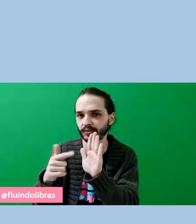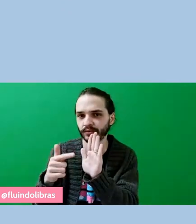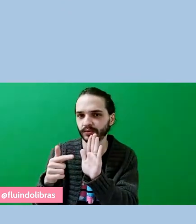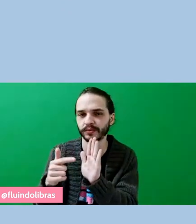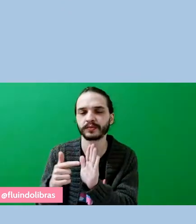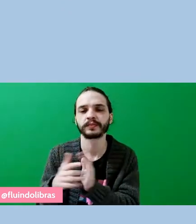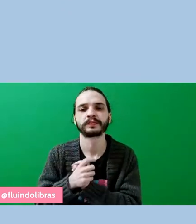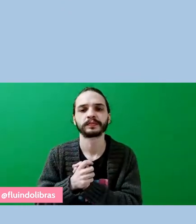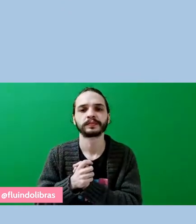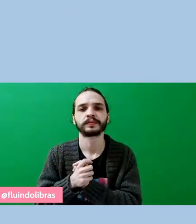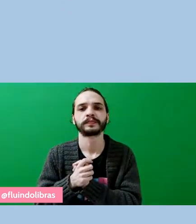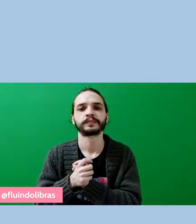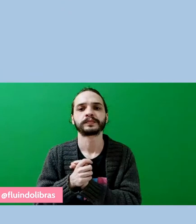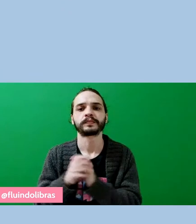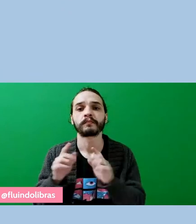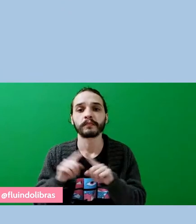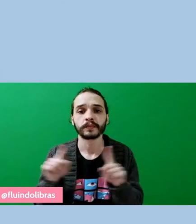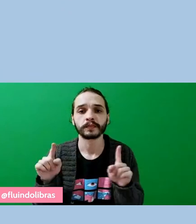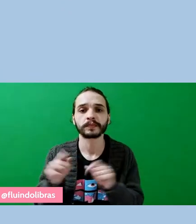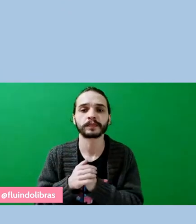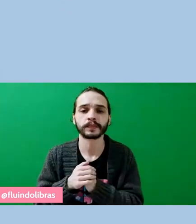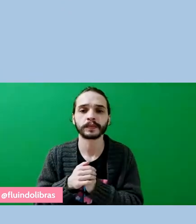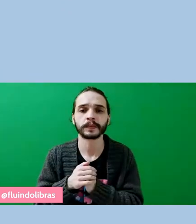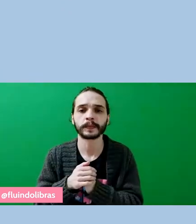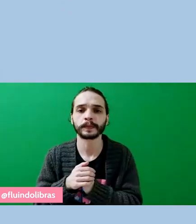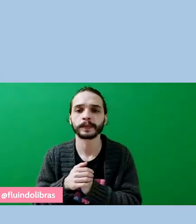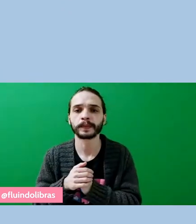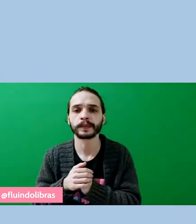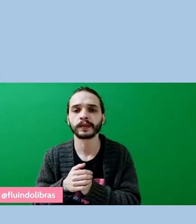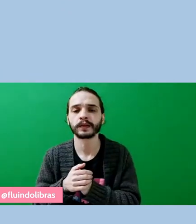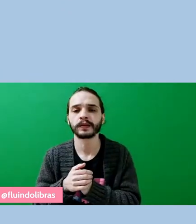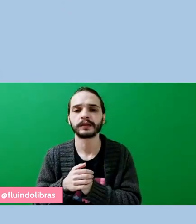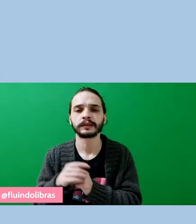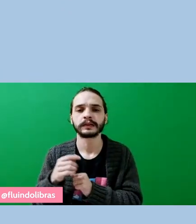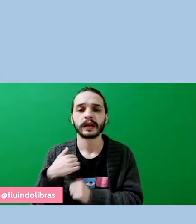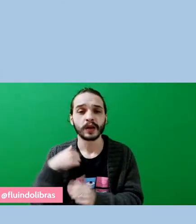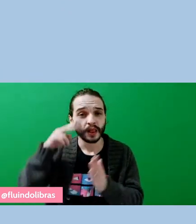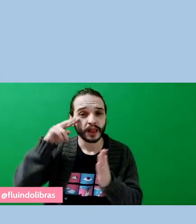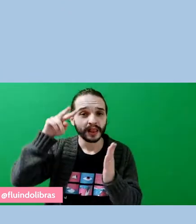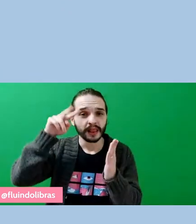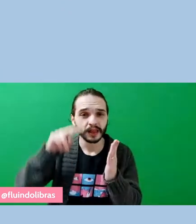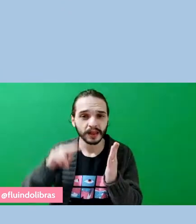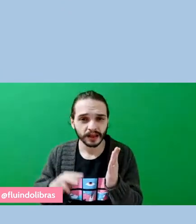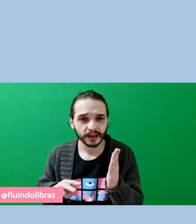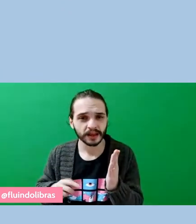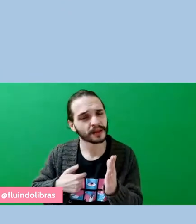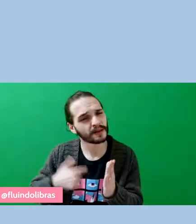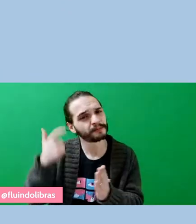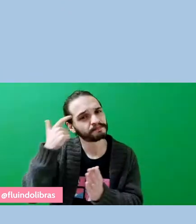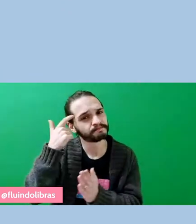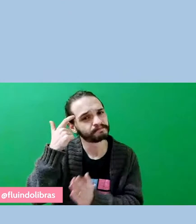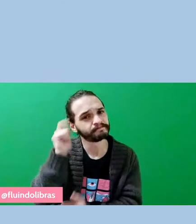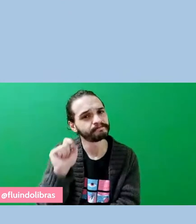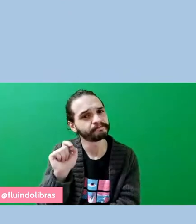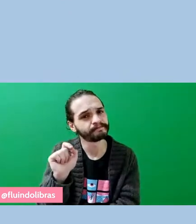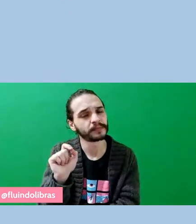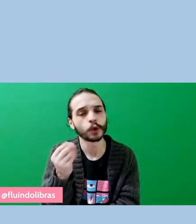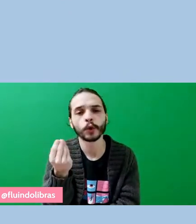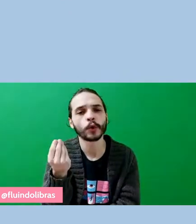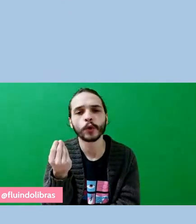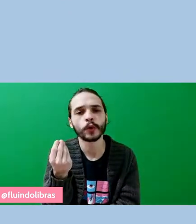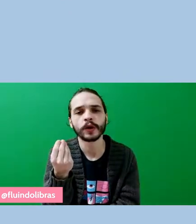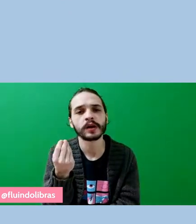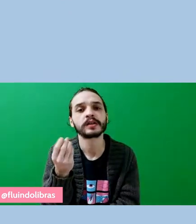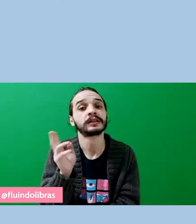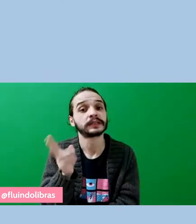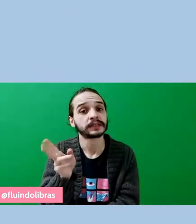Mas, quando eu, não sei, enfim, aí é difícil dizer, né? Mas quando eu li o texto, eu fiquei muito pensando nisso, e como tinha